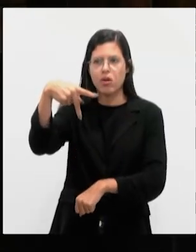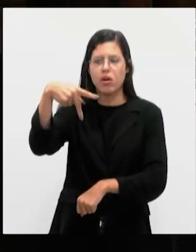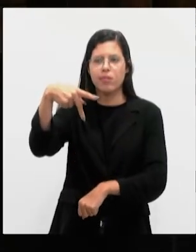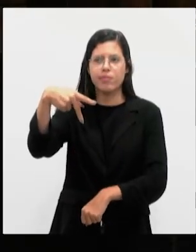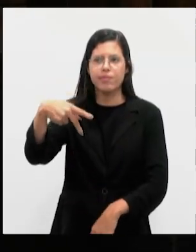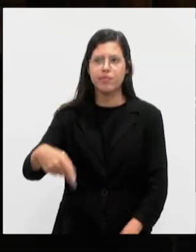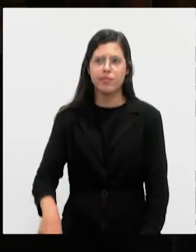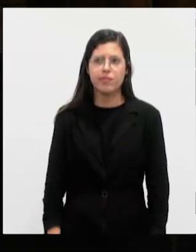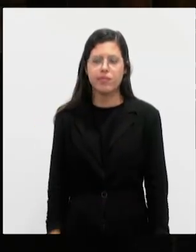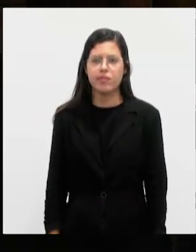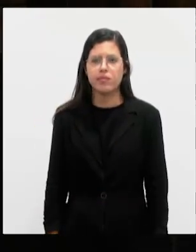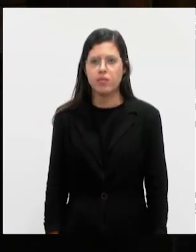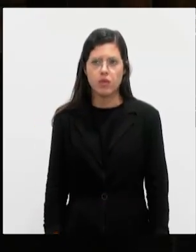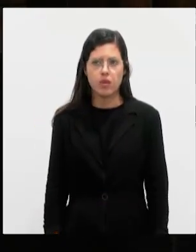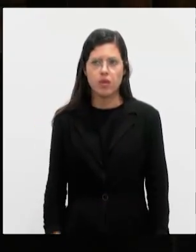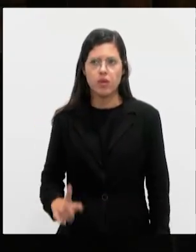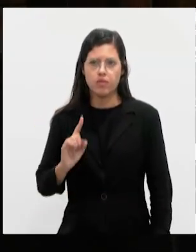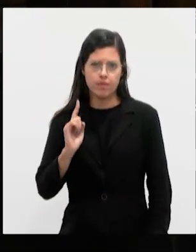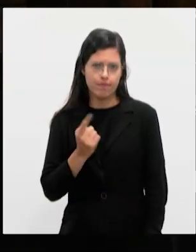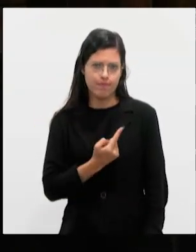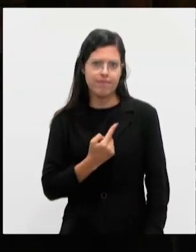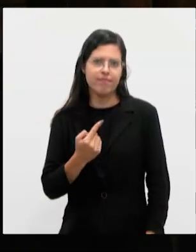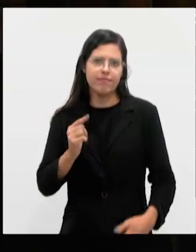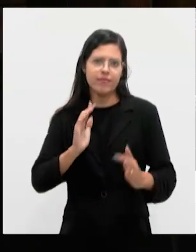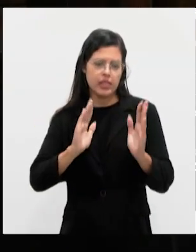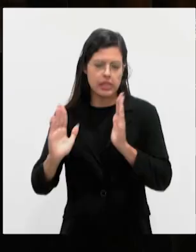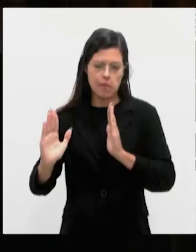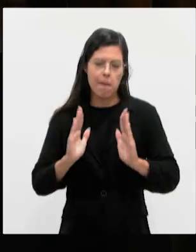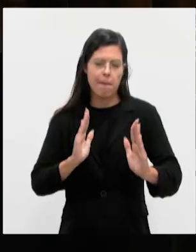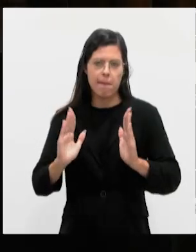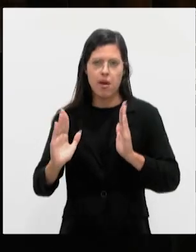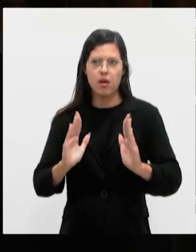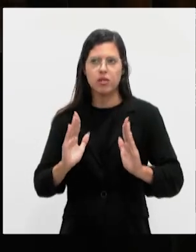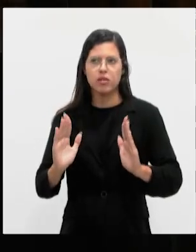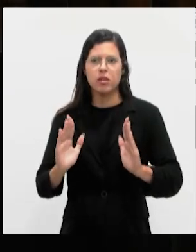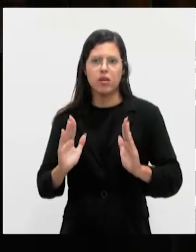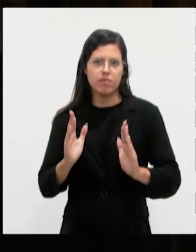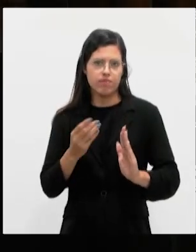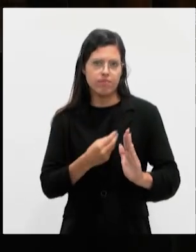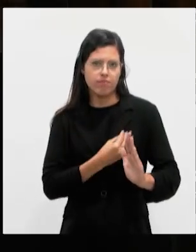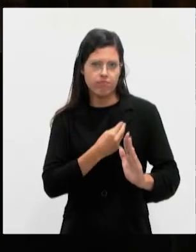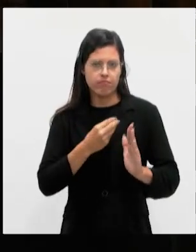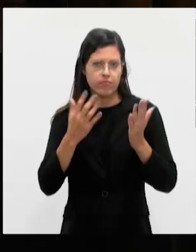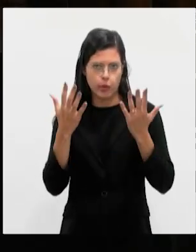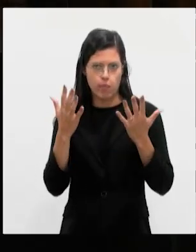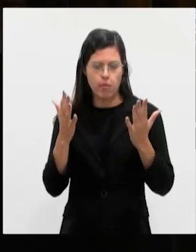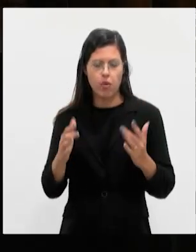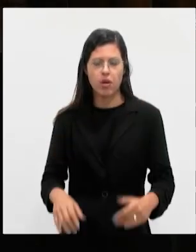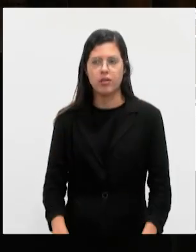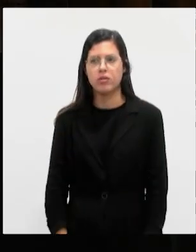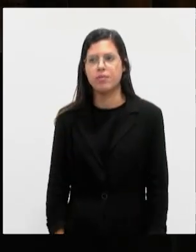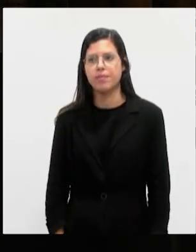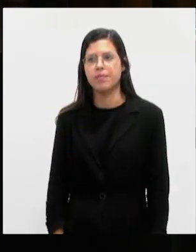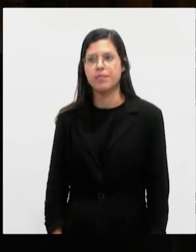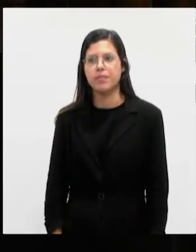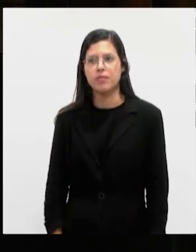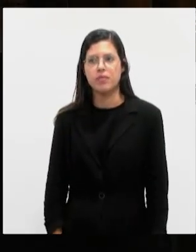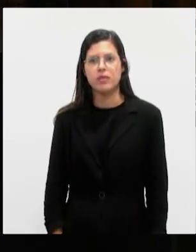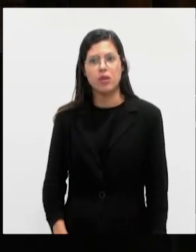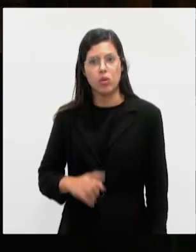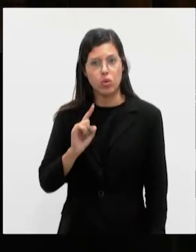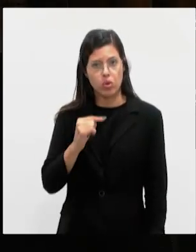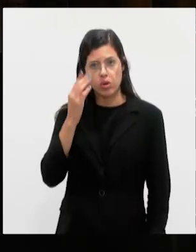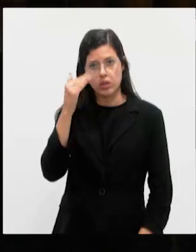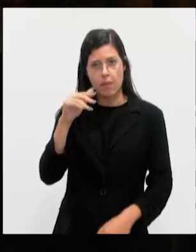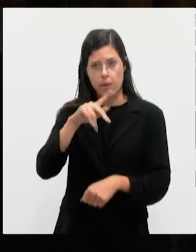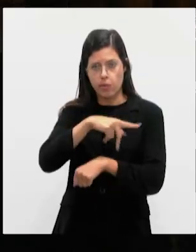que nós estamos agora, nessa semana, vivenciando, comemorando. E nós sabemos que